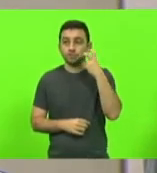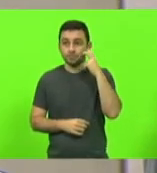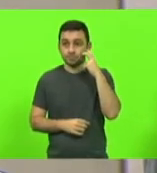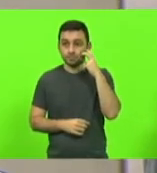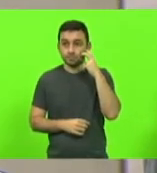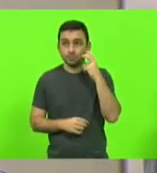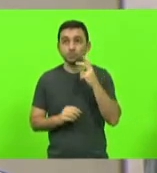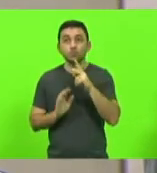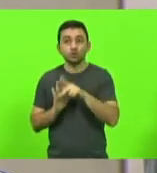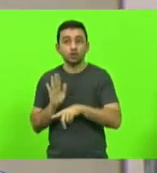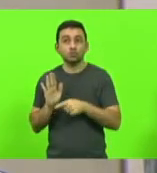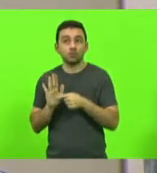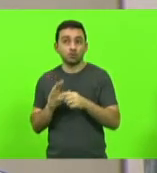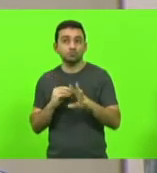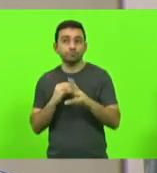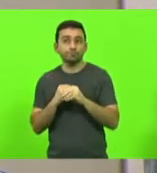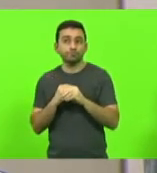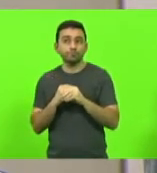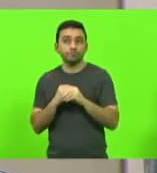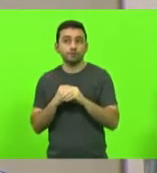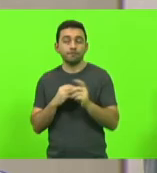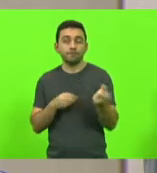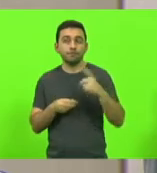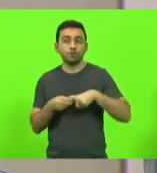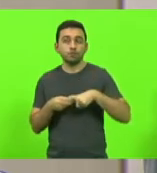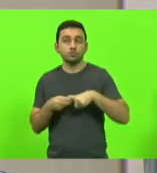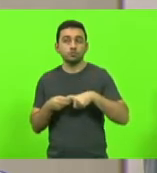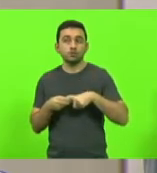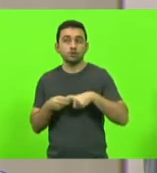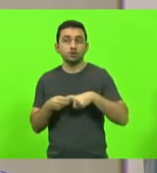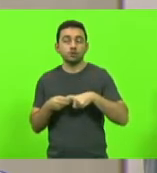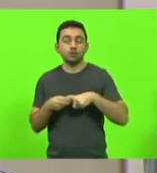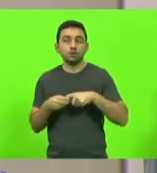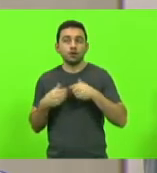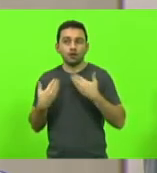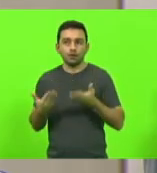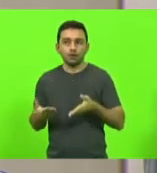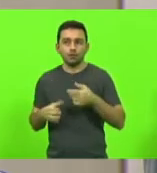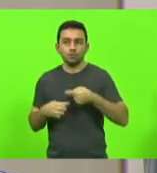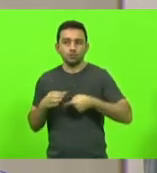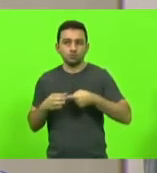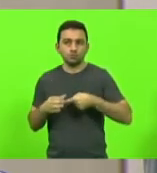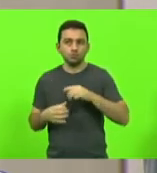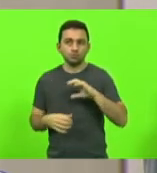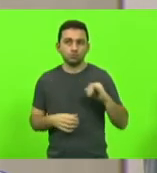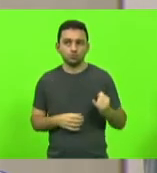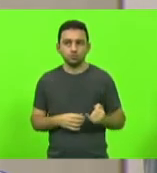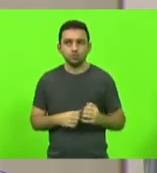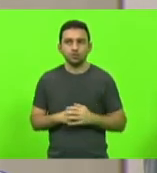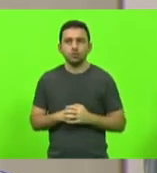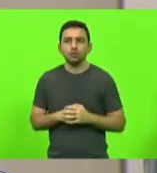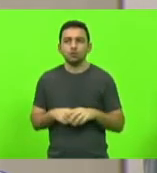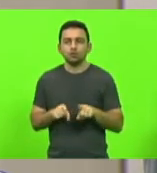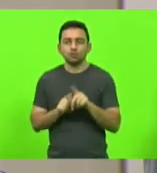Esse projeto recebeu emenda em plenário e retorna à Comissão de Constituição e Justiça. Discussão e votação em turno único do projeto de